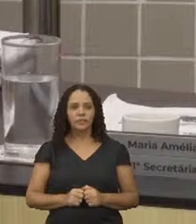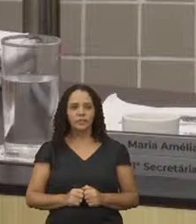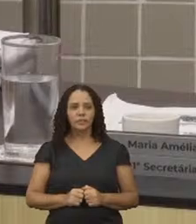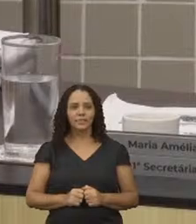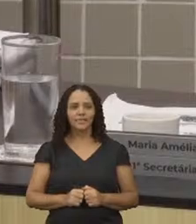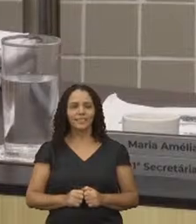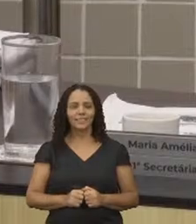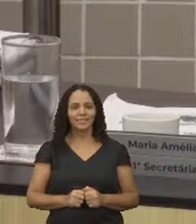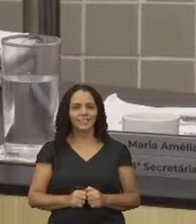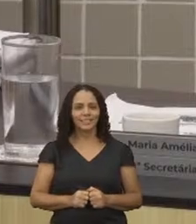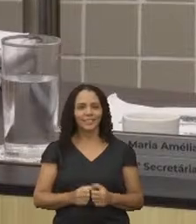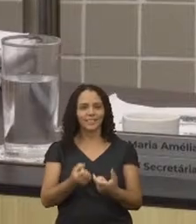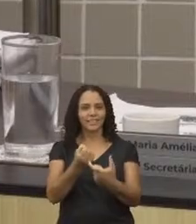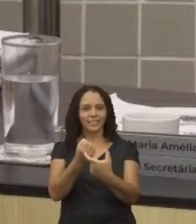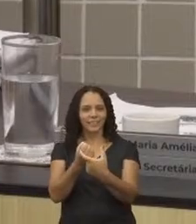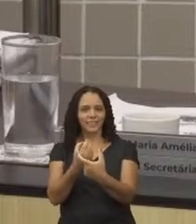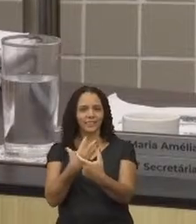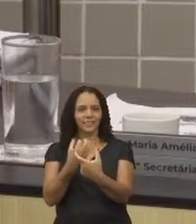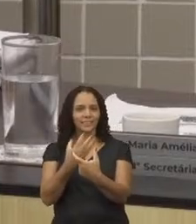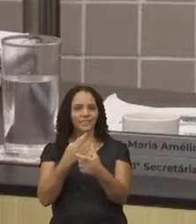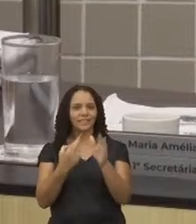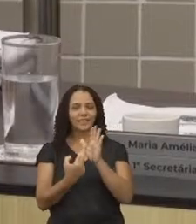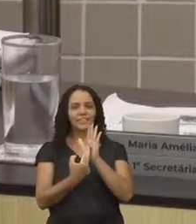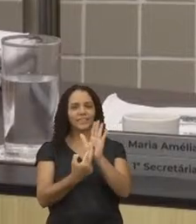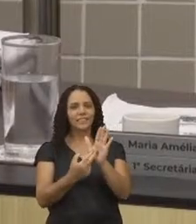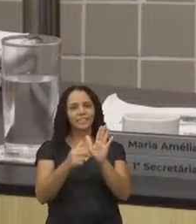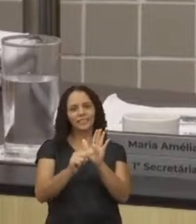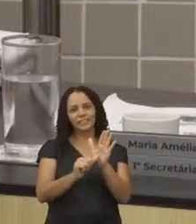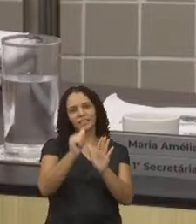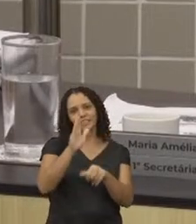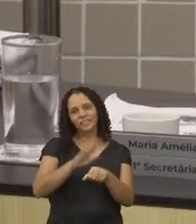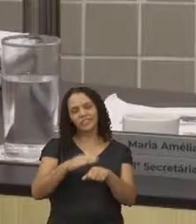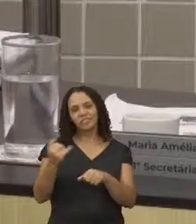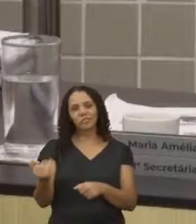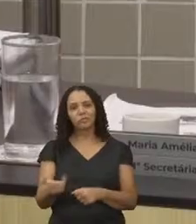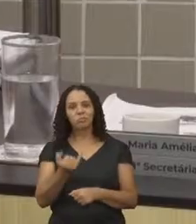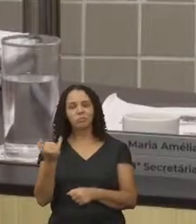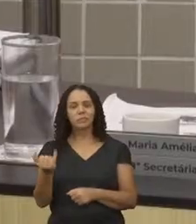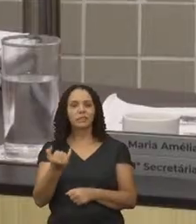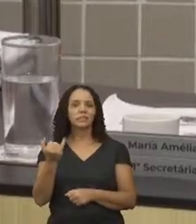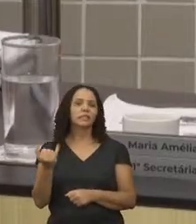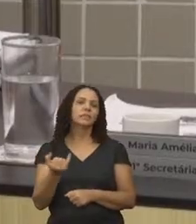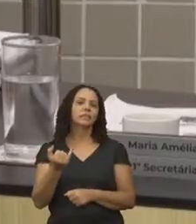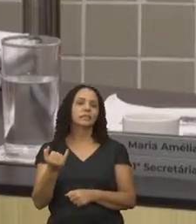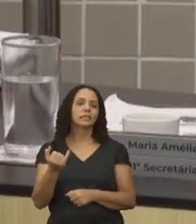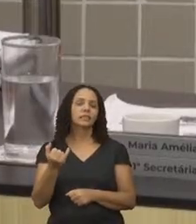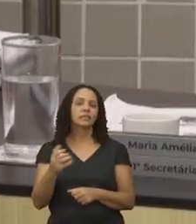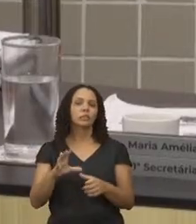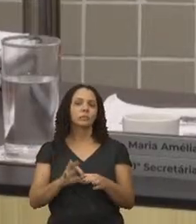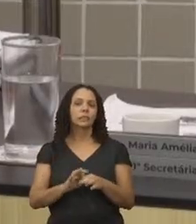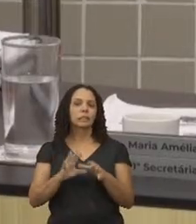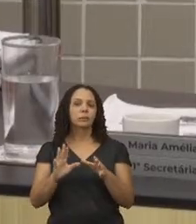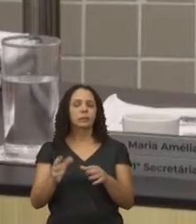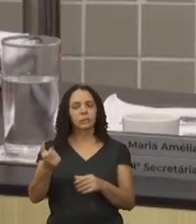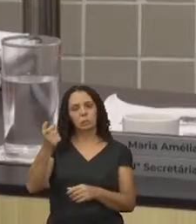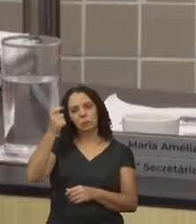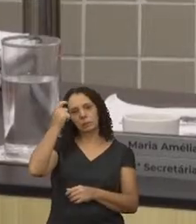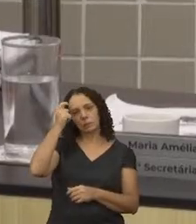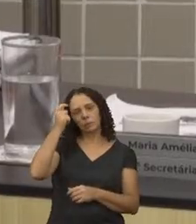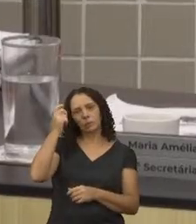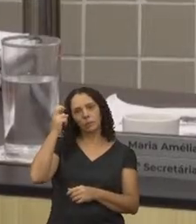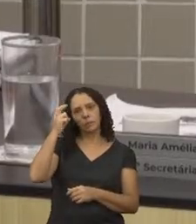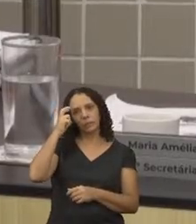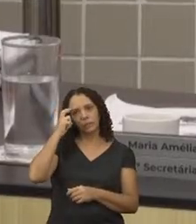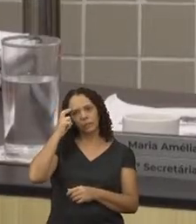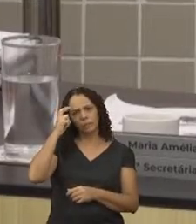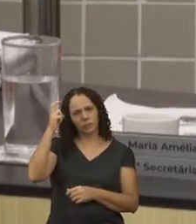A alfabetização representa o primeiro e mais importante passo para a libertação intelectual do ser humano. É por meio